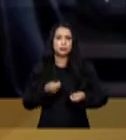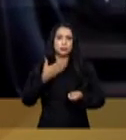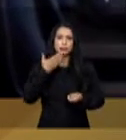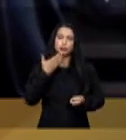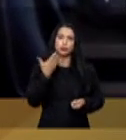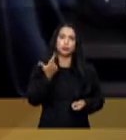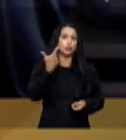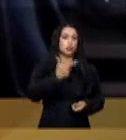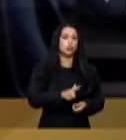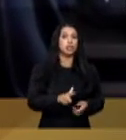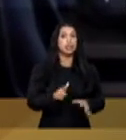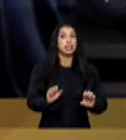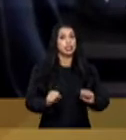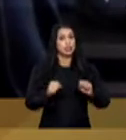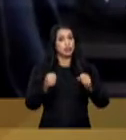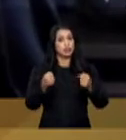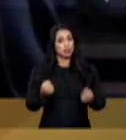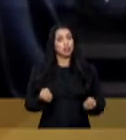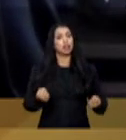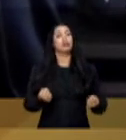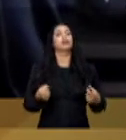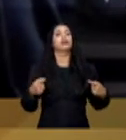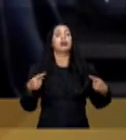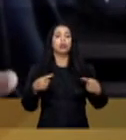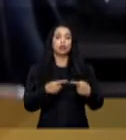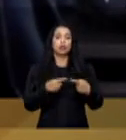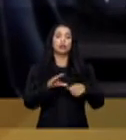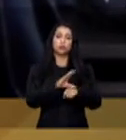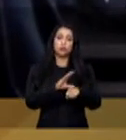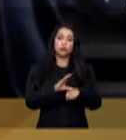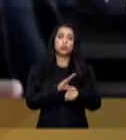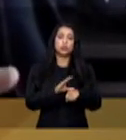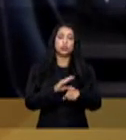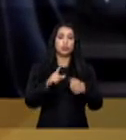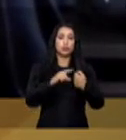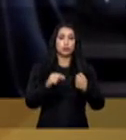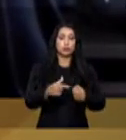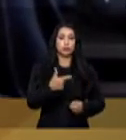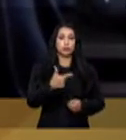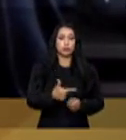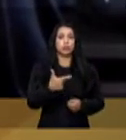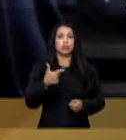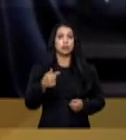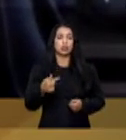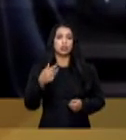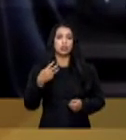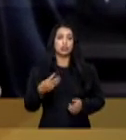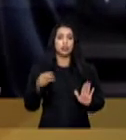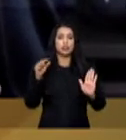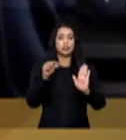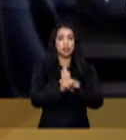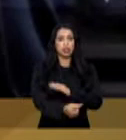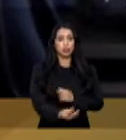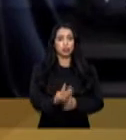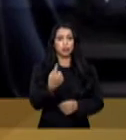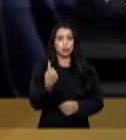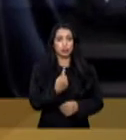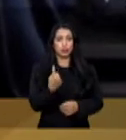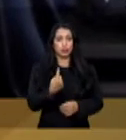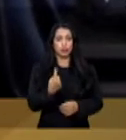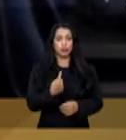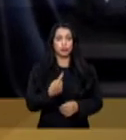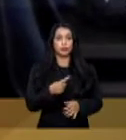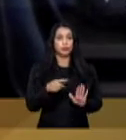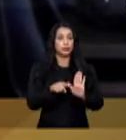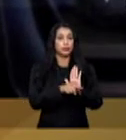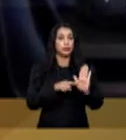a constitucionalidade do preceito secundário do artigo 273, parágrafo 1º,